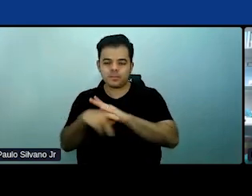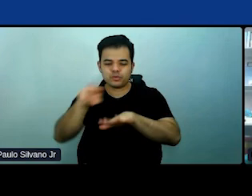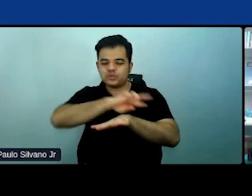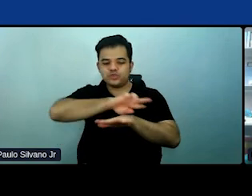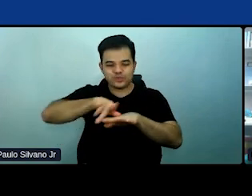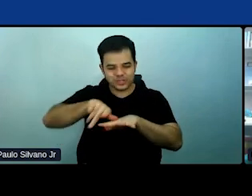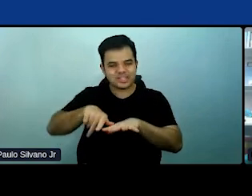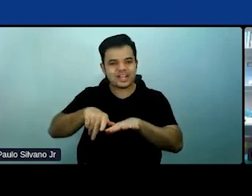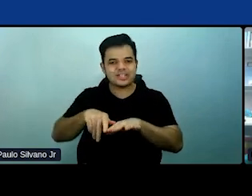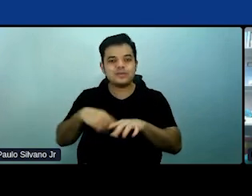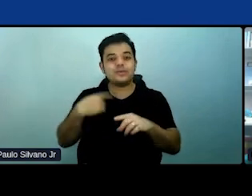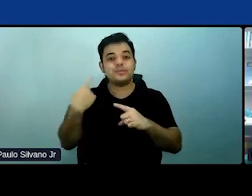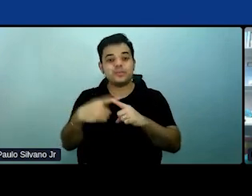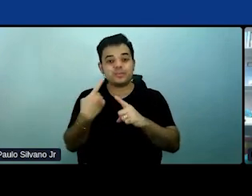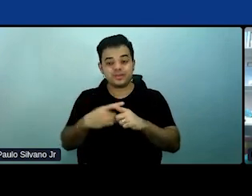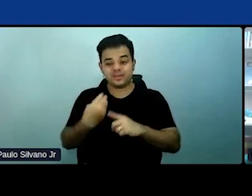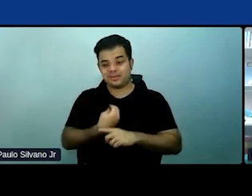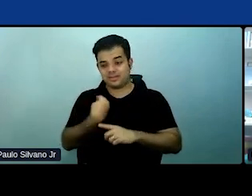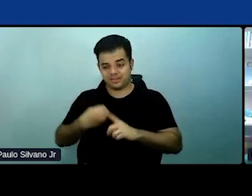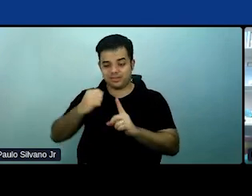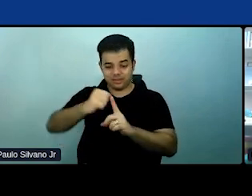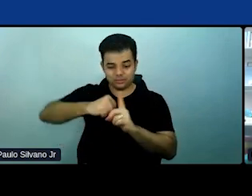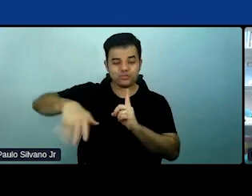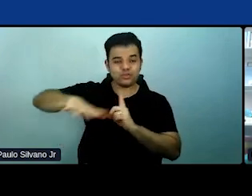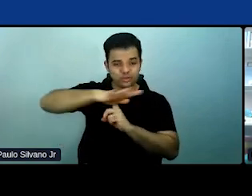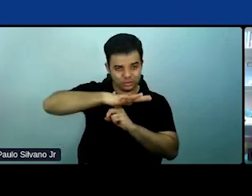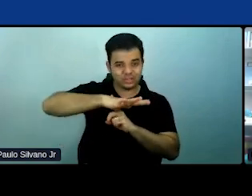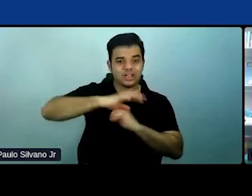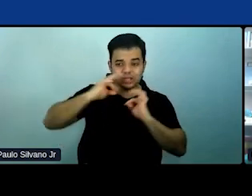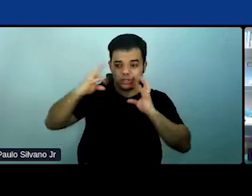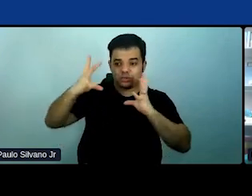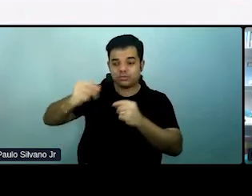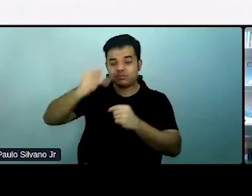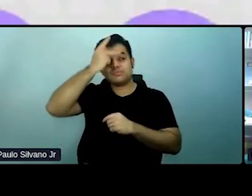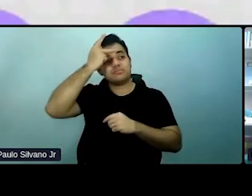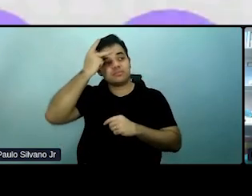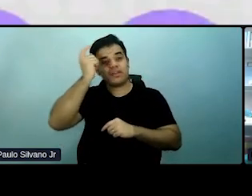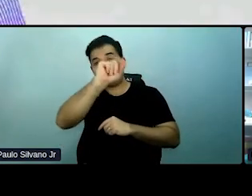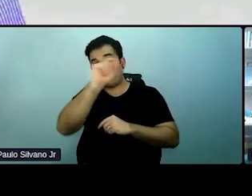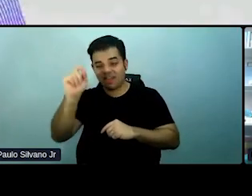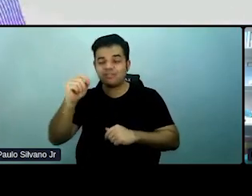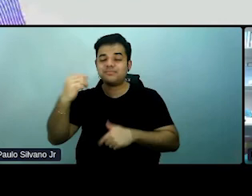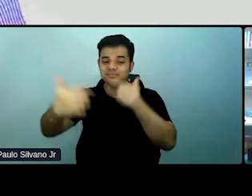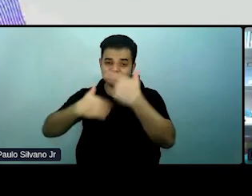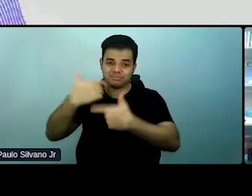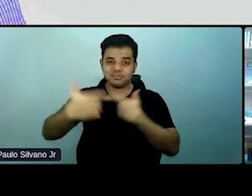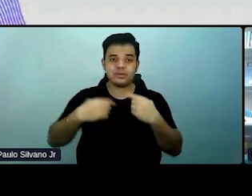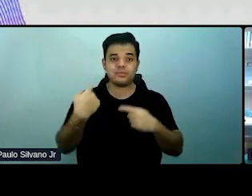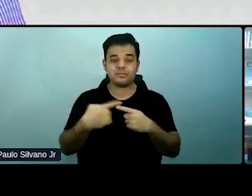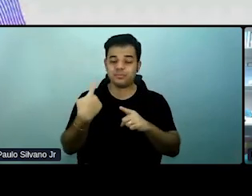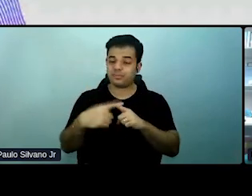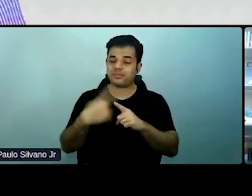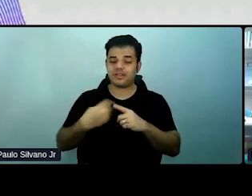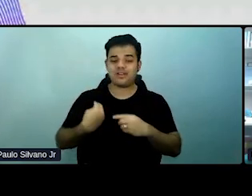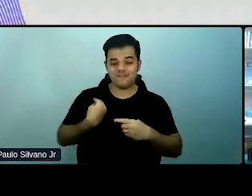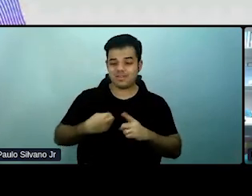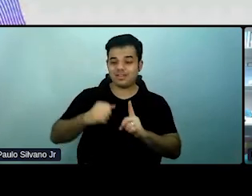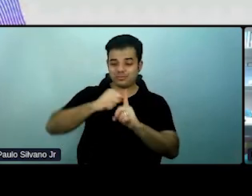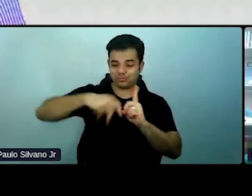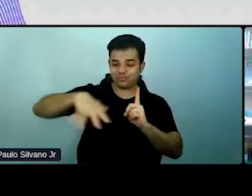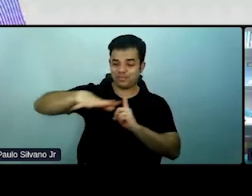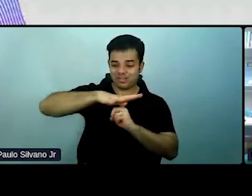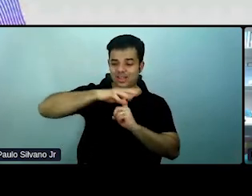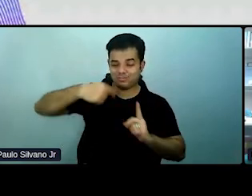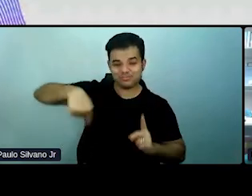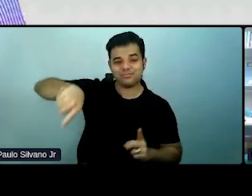diversidade? É porque faz parte da nossa vida e não é de todas as pessoas, faz parte porque nós somos seres que vivemos em sociedade